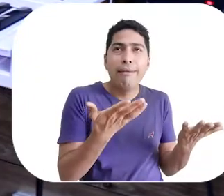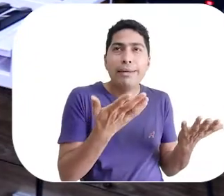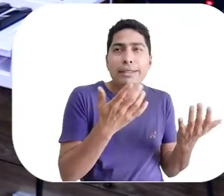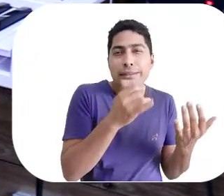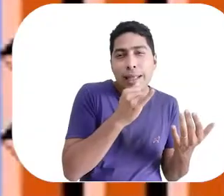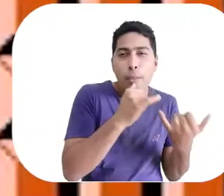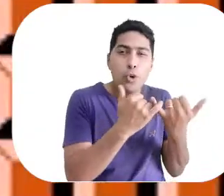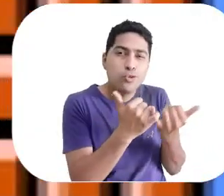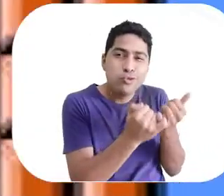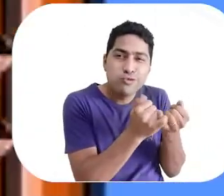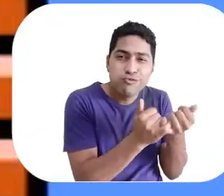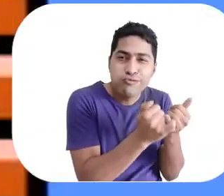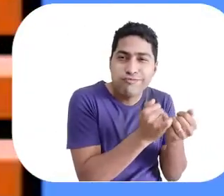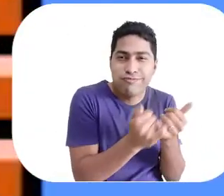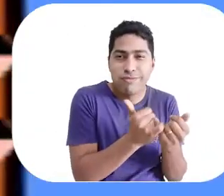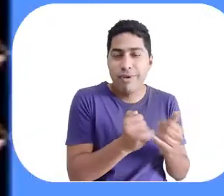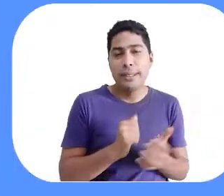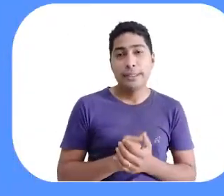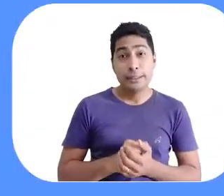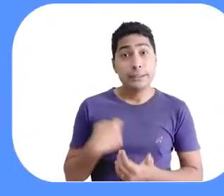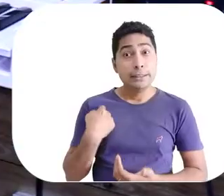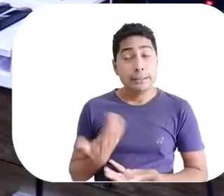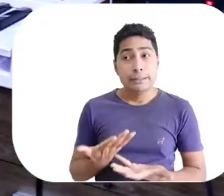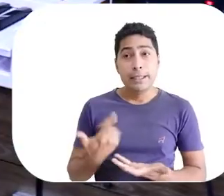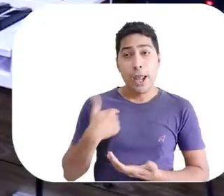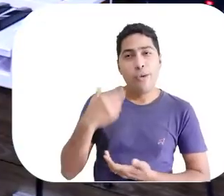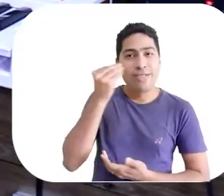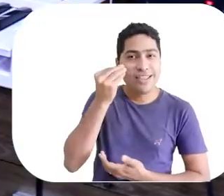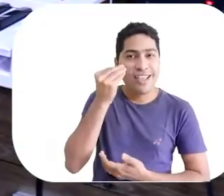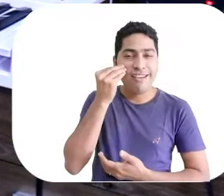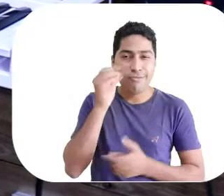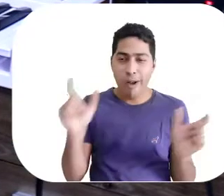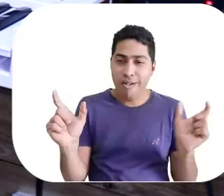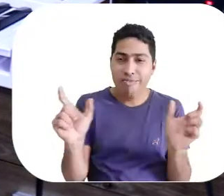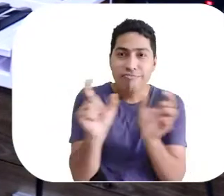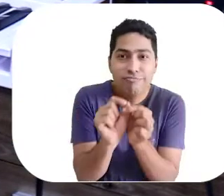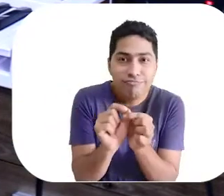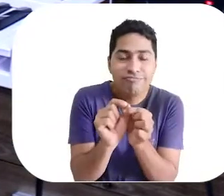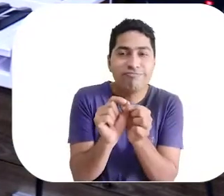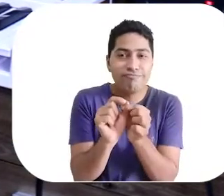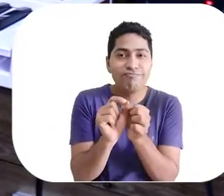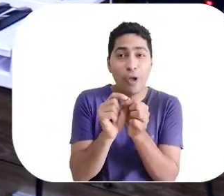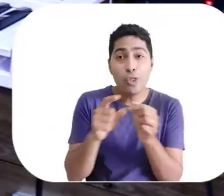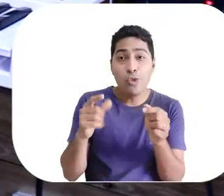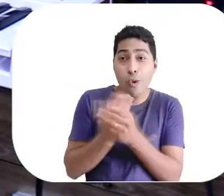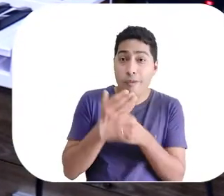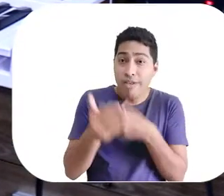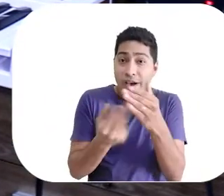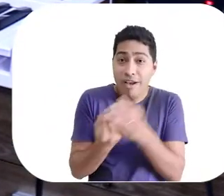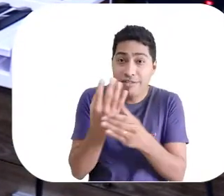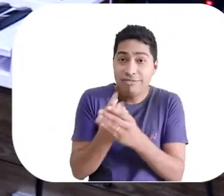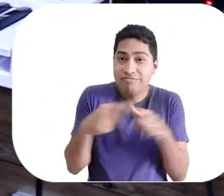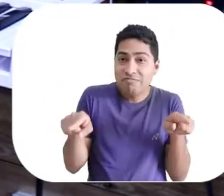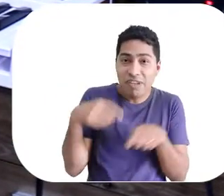elementos de jogos, né? De videogame, né? E eu tentei sintetizar essas duas coisas, né, no processo de trilha, né? E